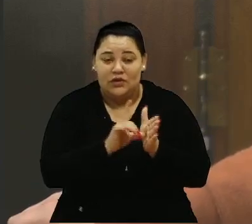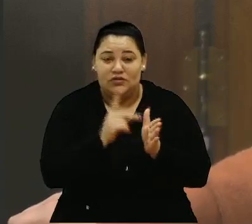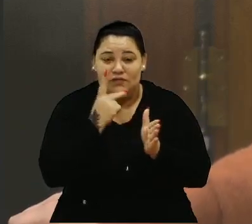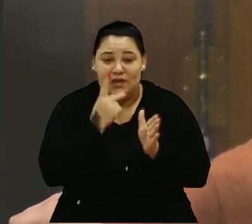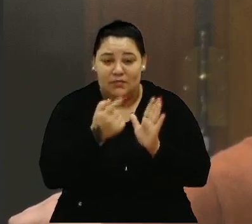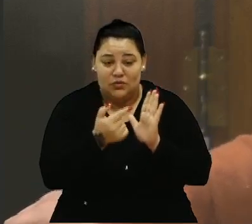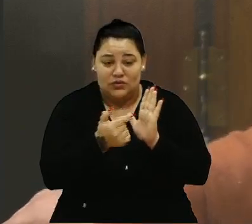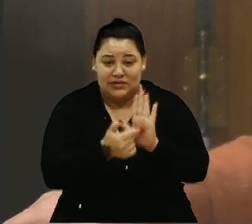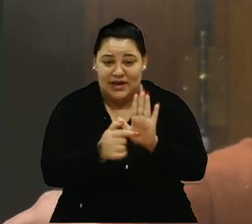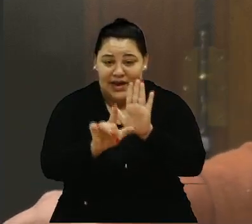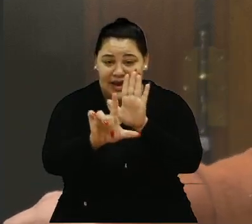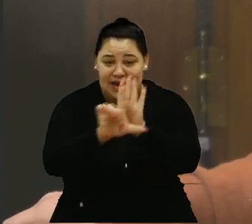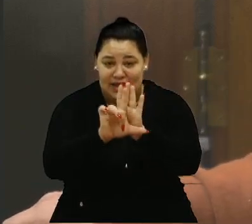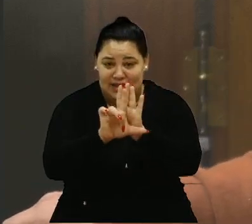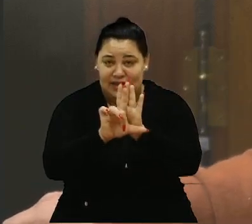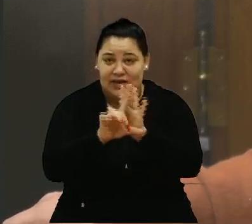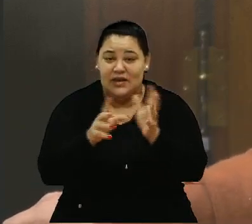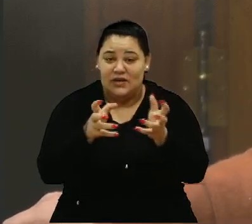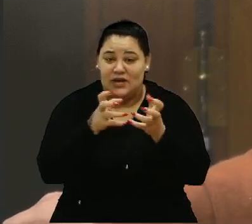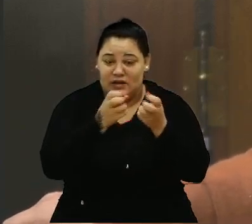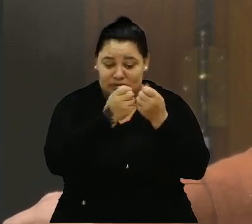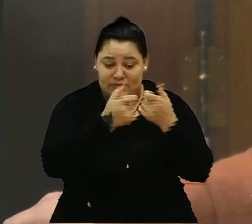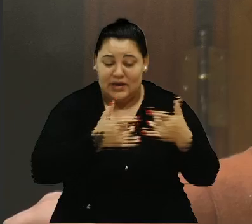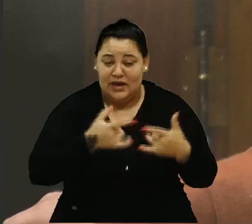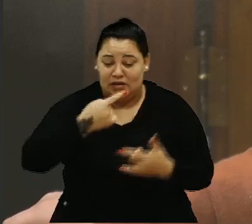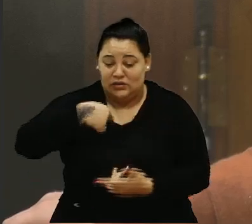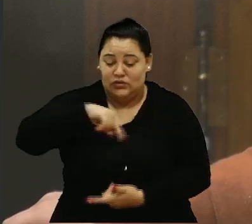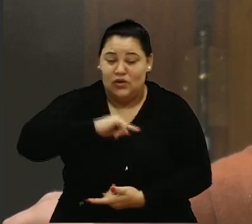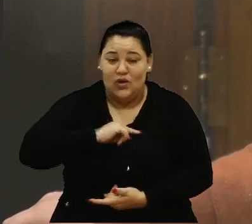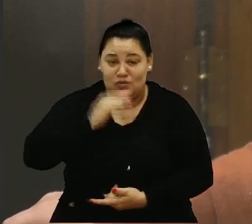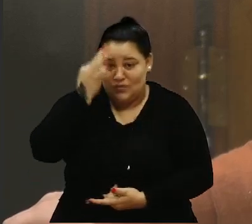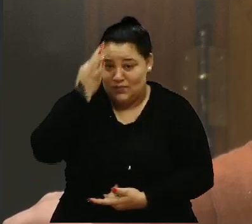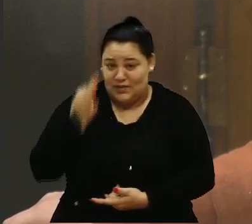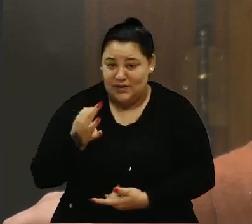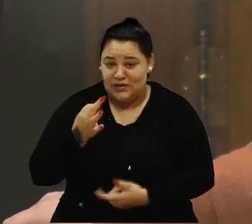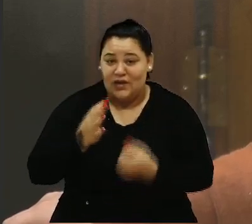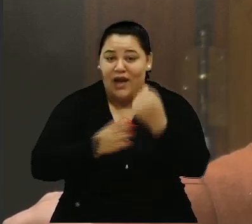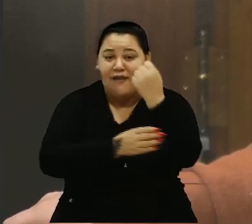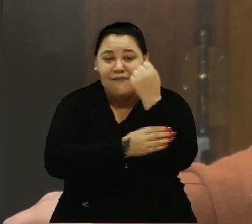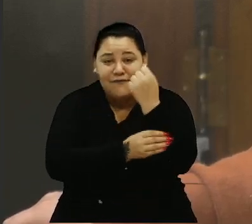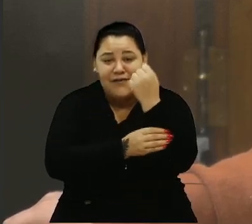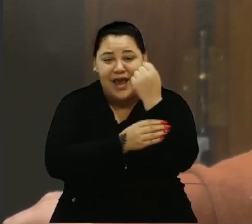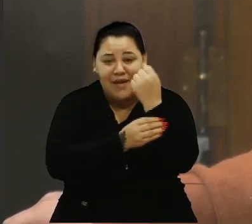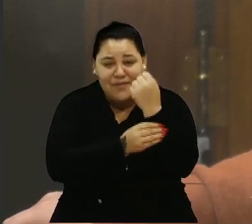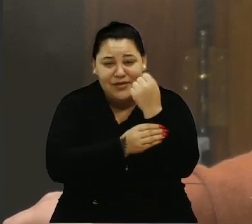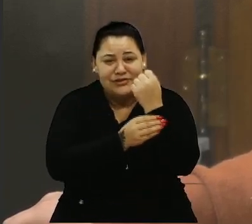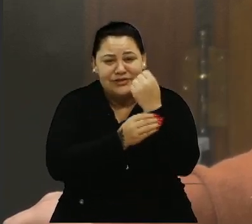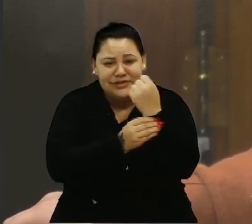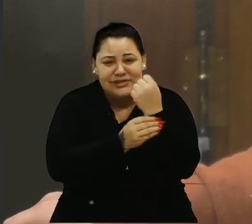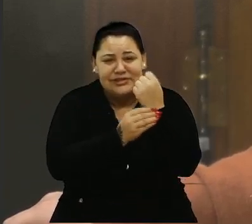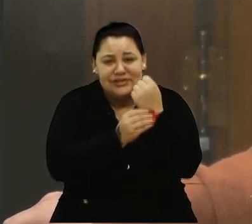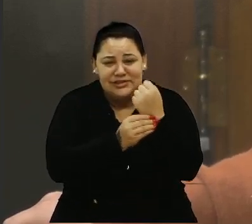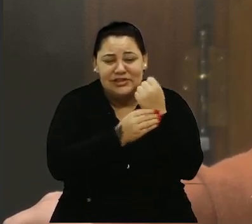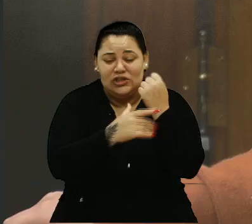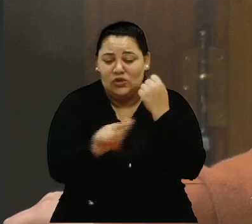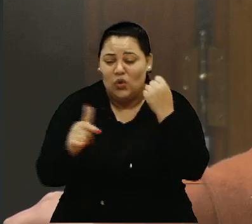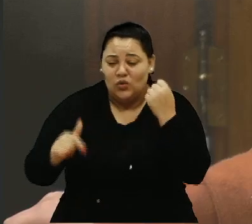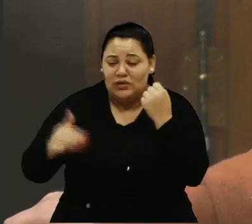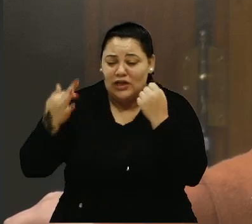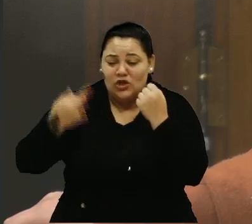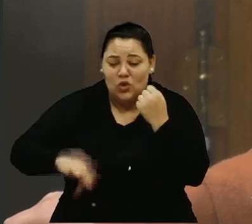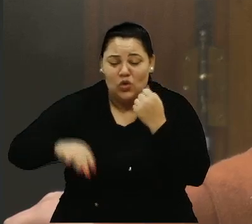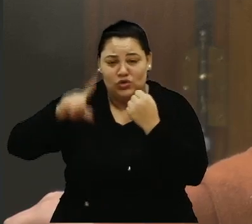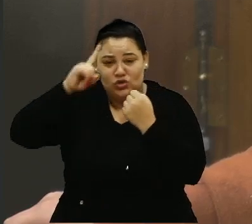leis, eu quero colocar que nós, entendendo que a fibromialgia e diversas outras dores crônicas e diárias podem